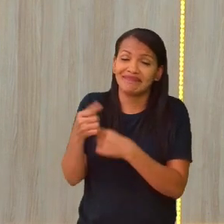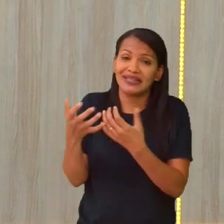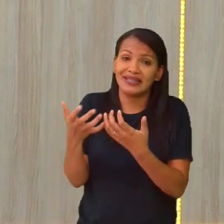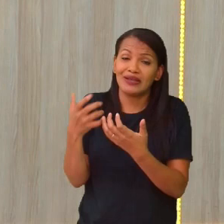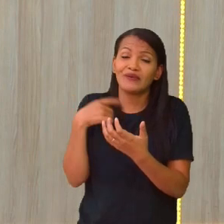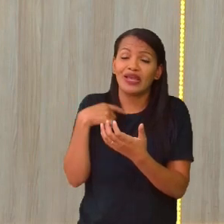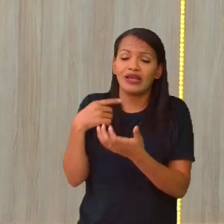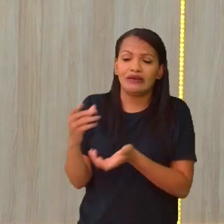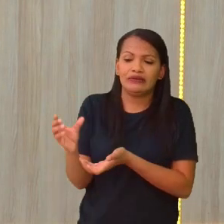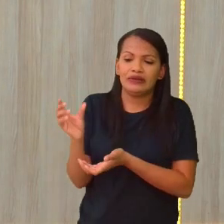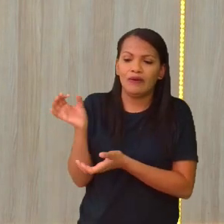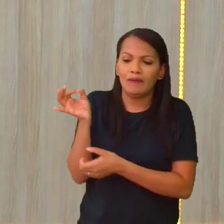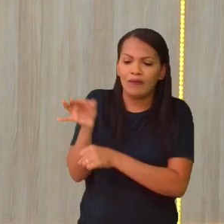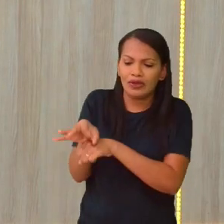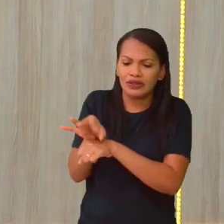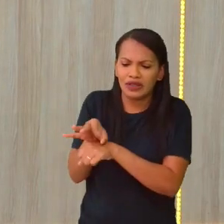juntar